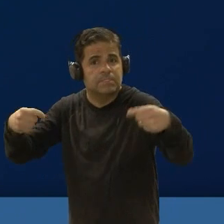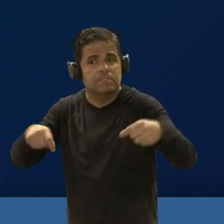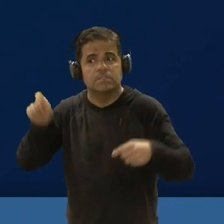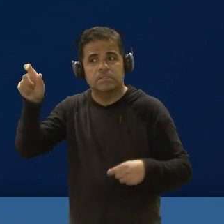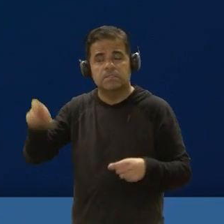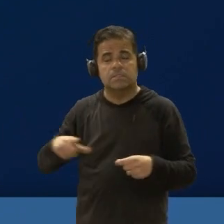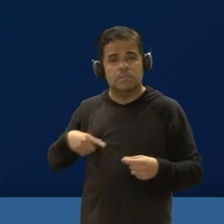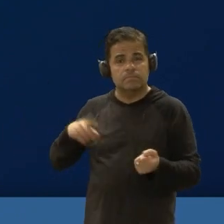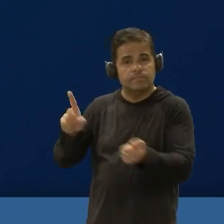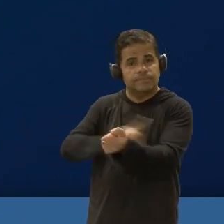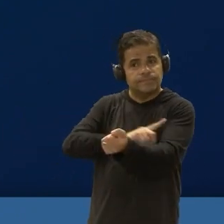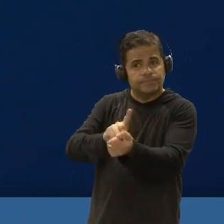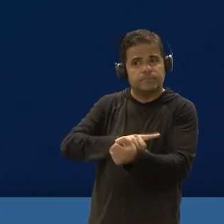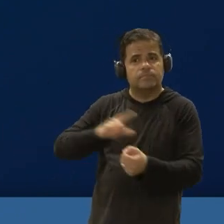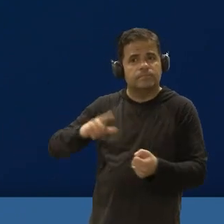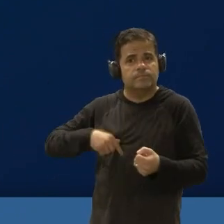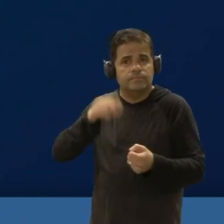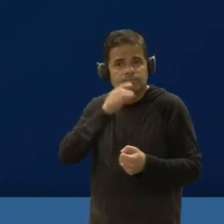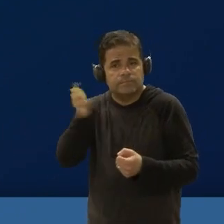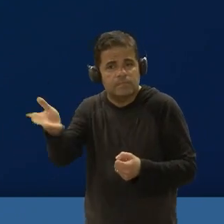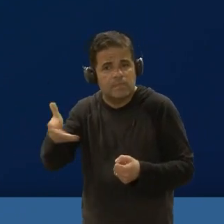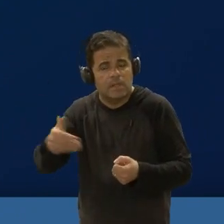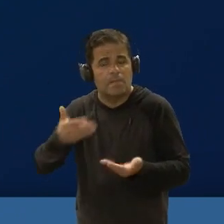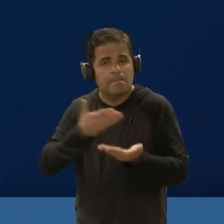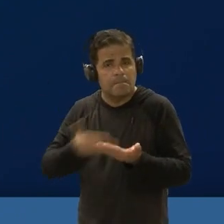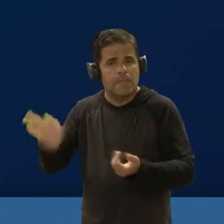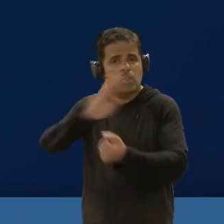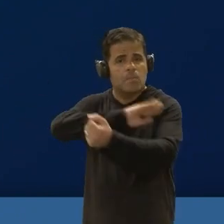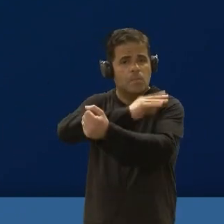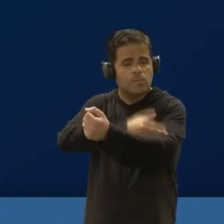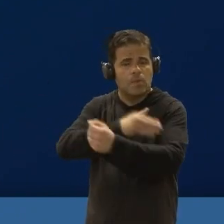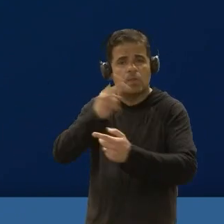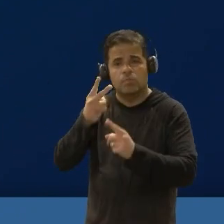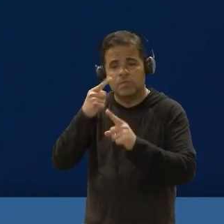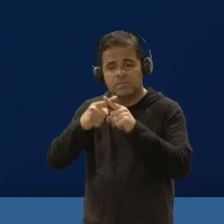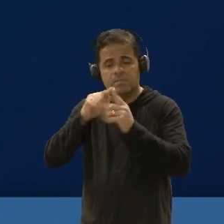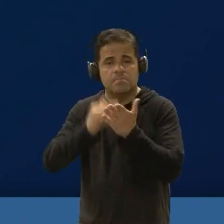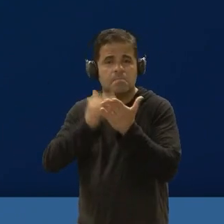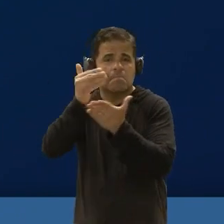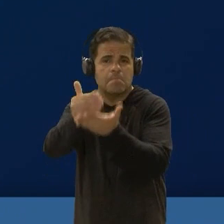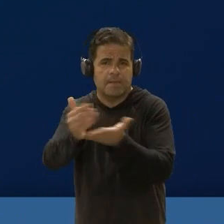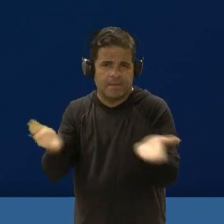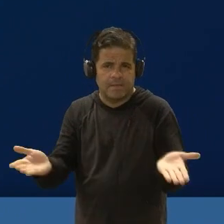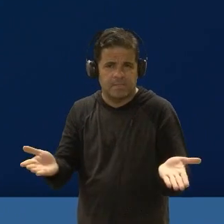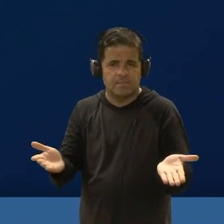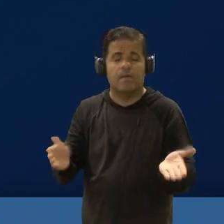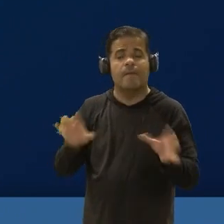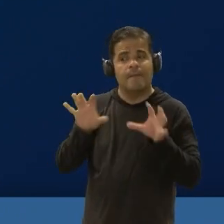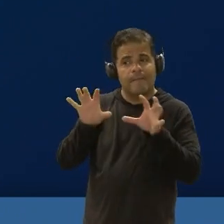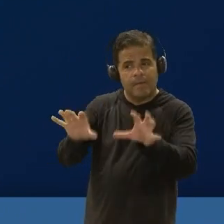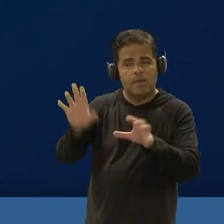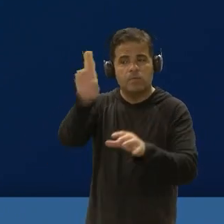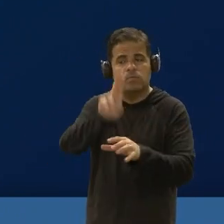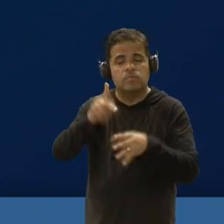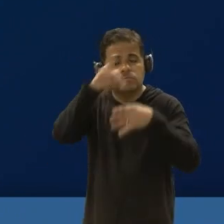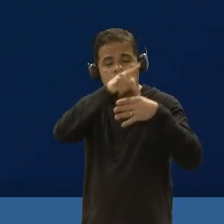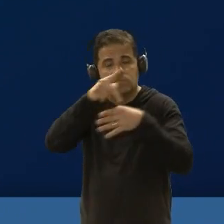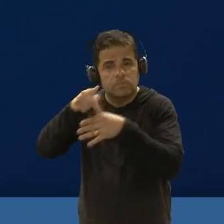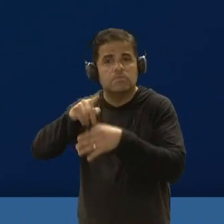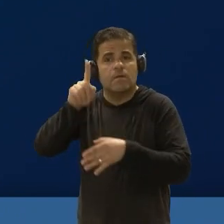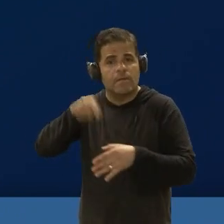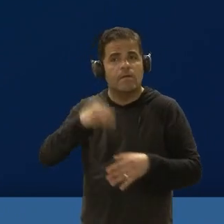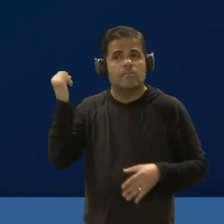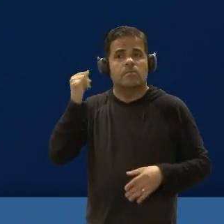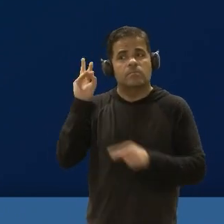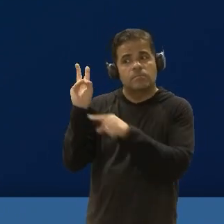paciente com diabetes tem uma velocidade de perda muscular 2 vezes maior. E dessa maneira, o uso de proteína é